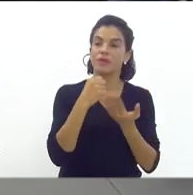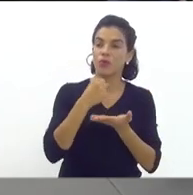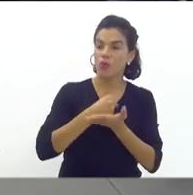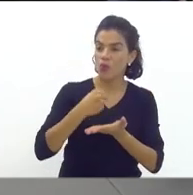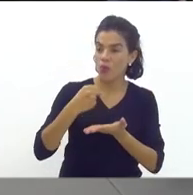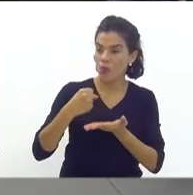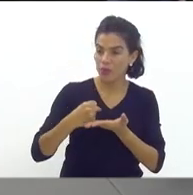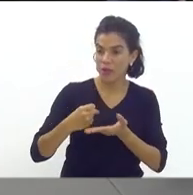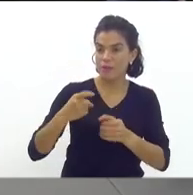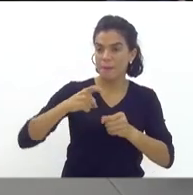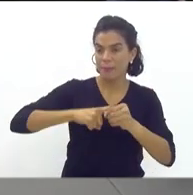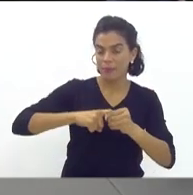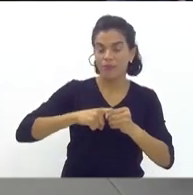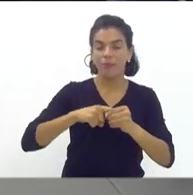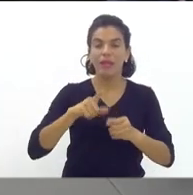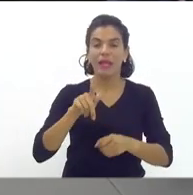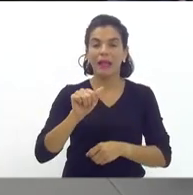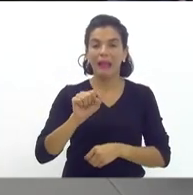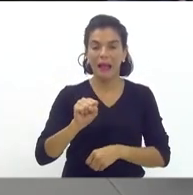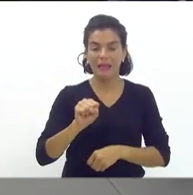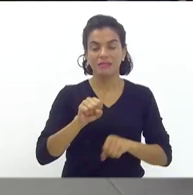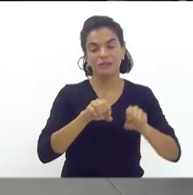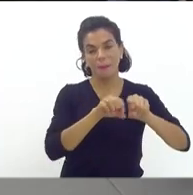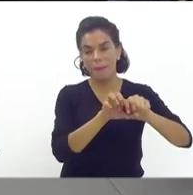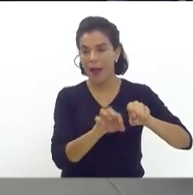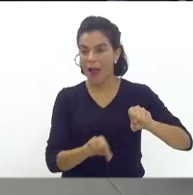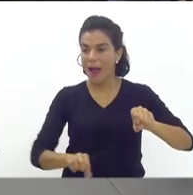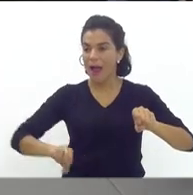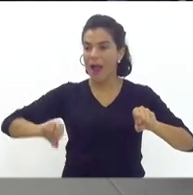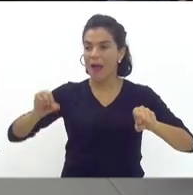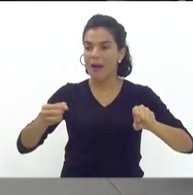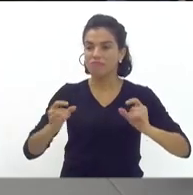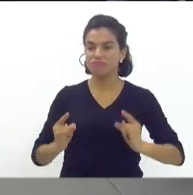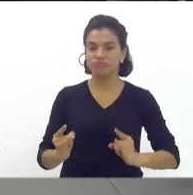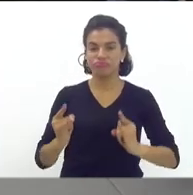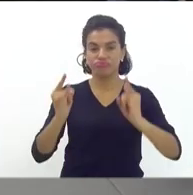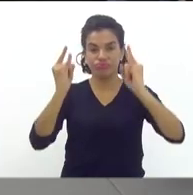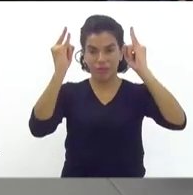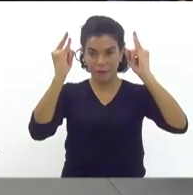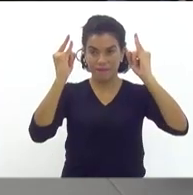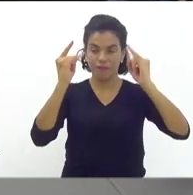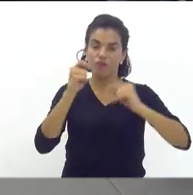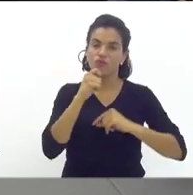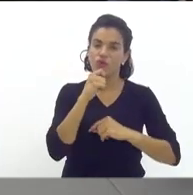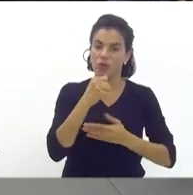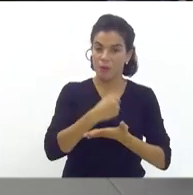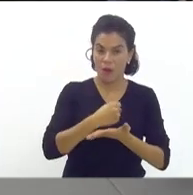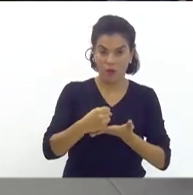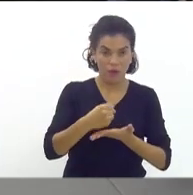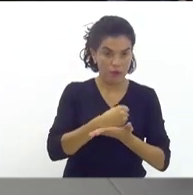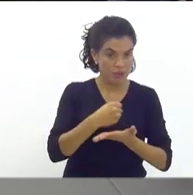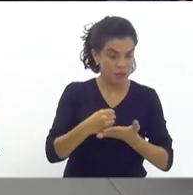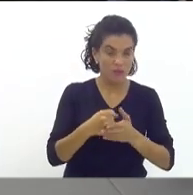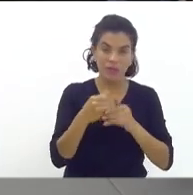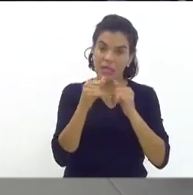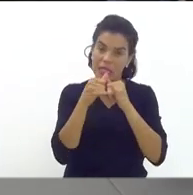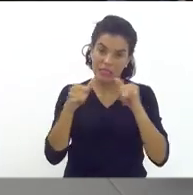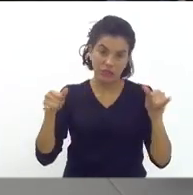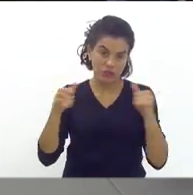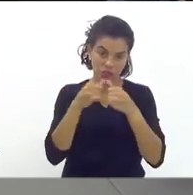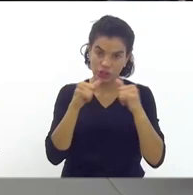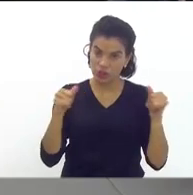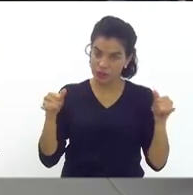de gás canalizado e do saneamento não temos a concessão a regulação da energia elétrica